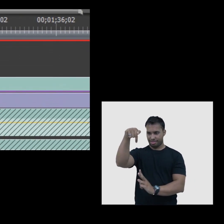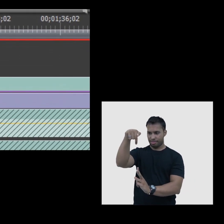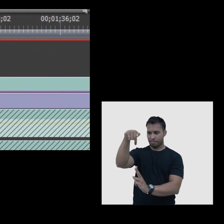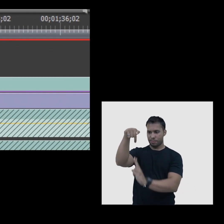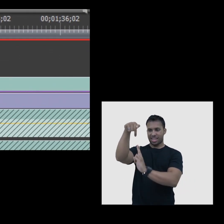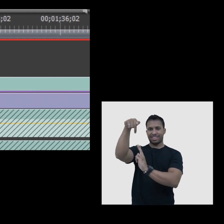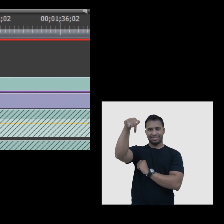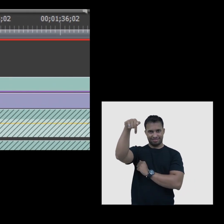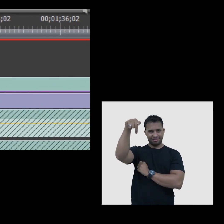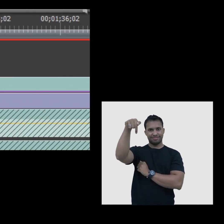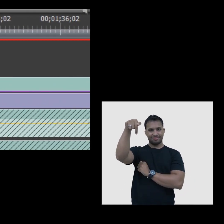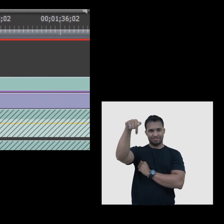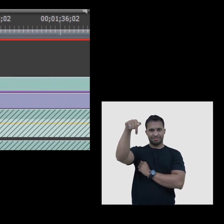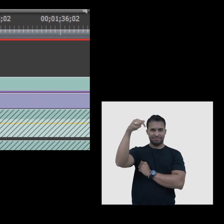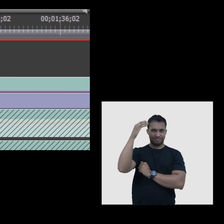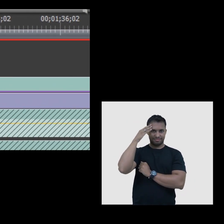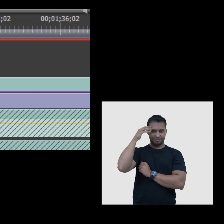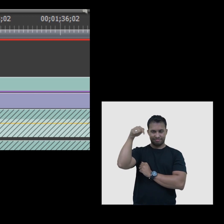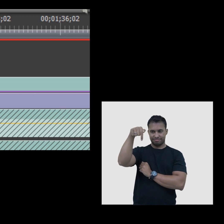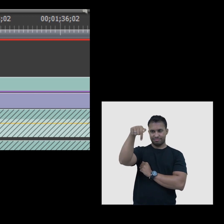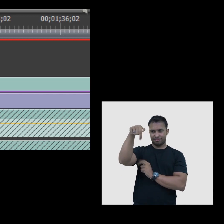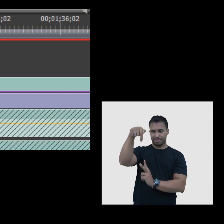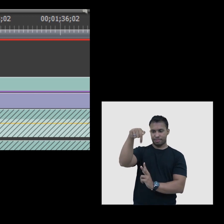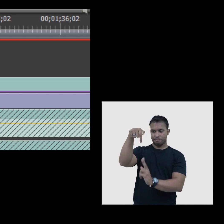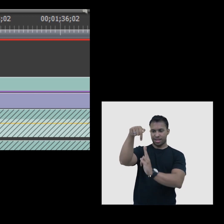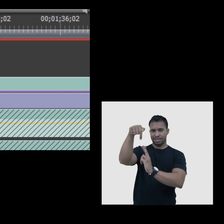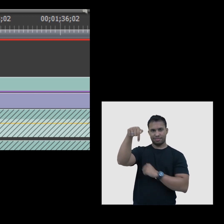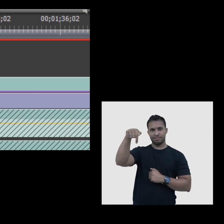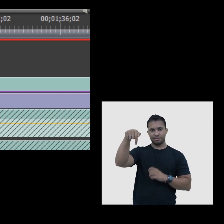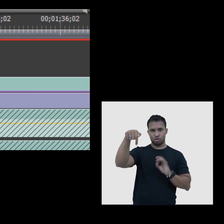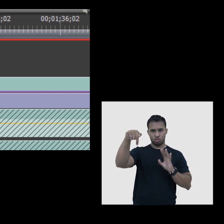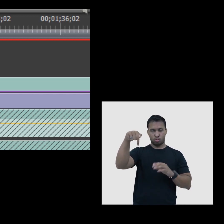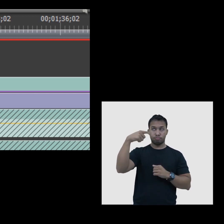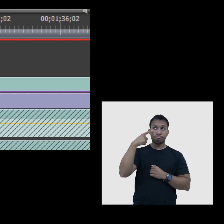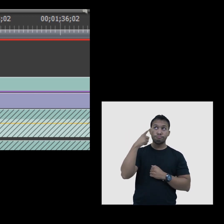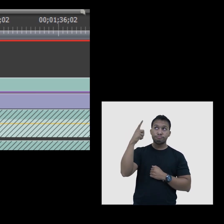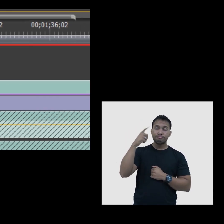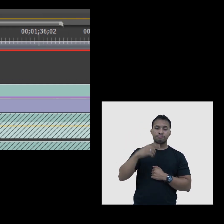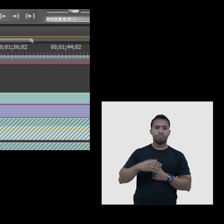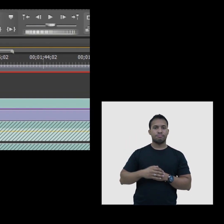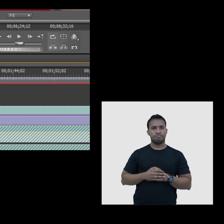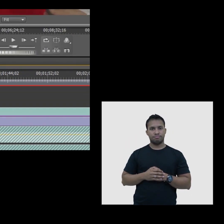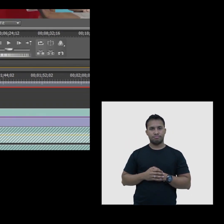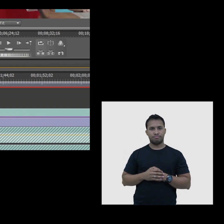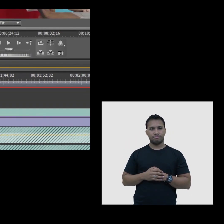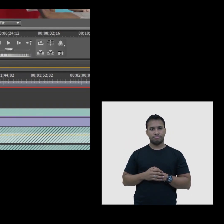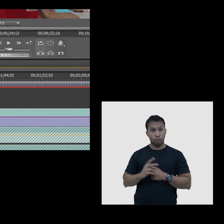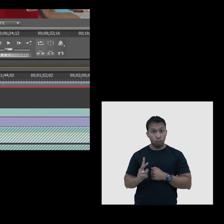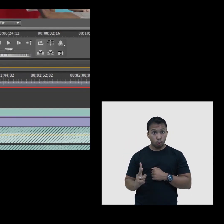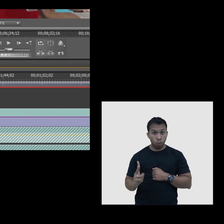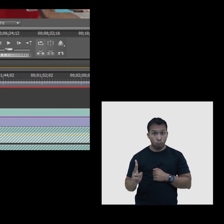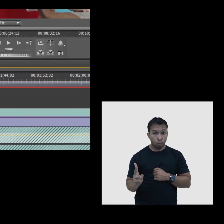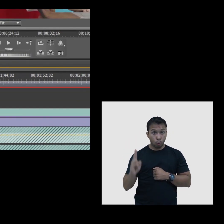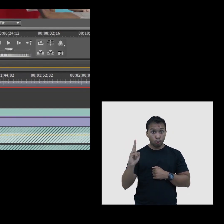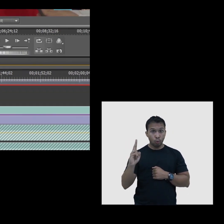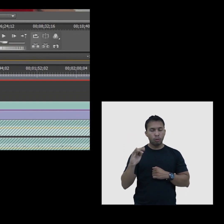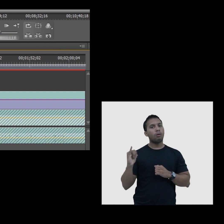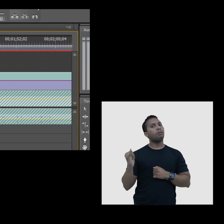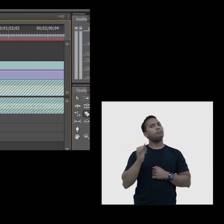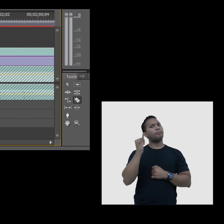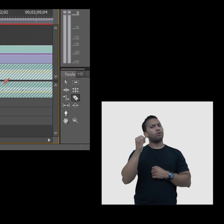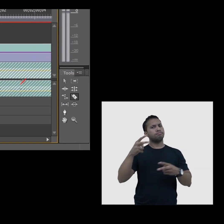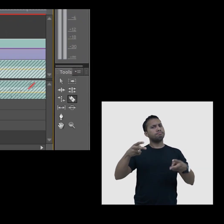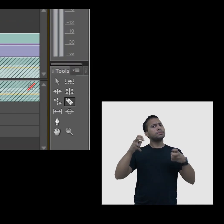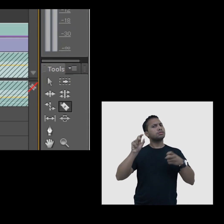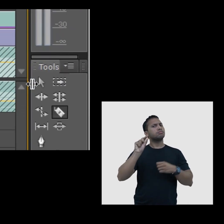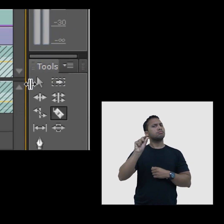e vou clicar sobre aqui o ponto onde está a agulha da linha do tempo, né? Corte feito. É